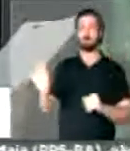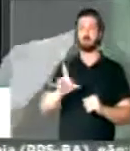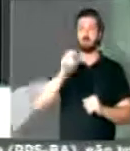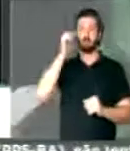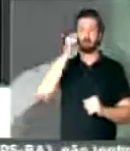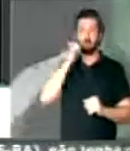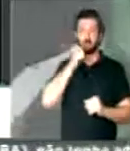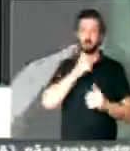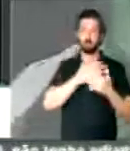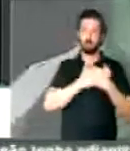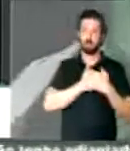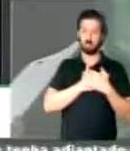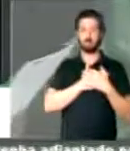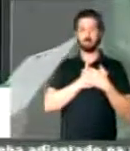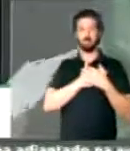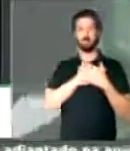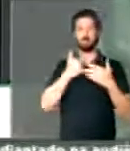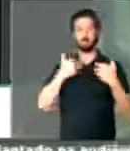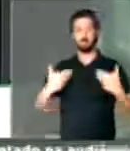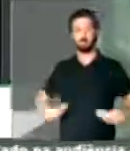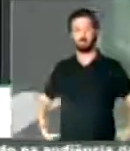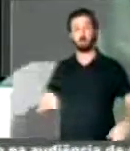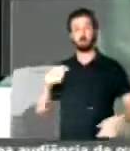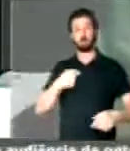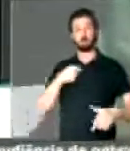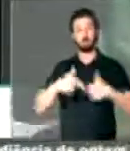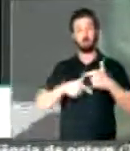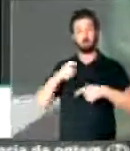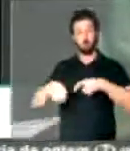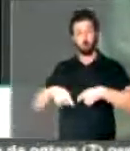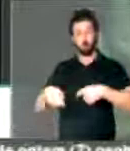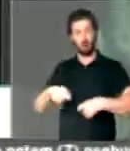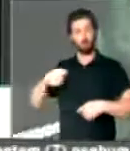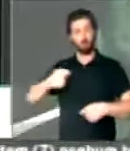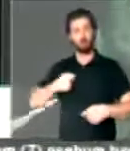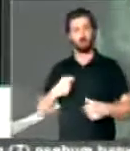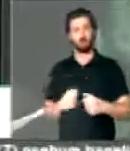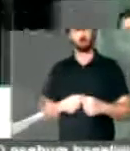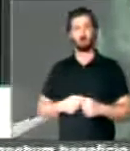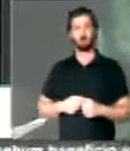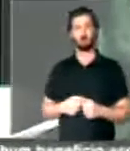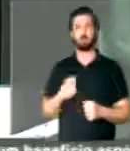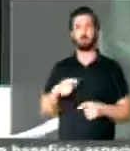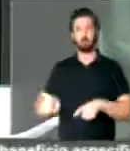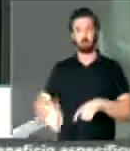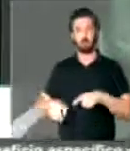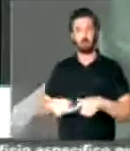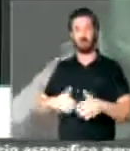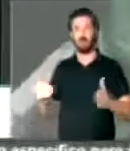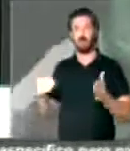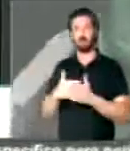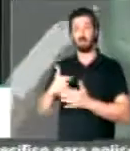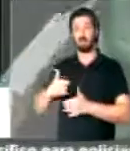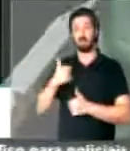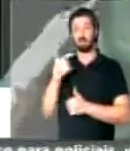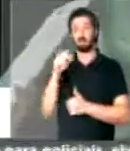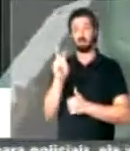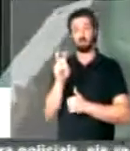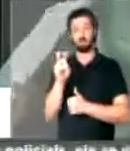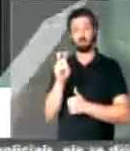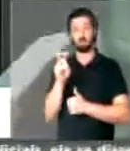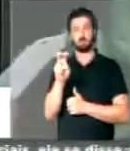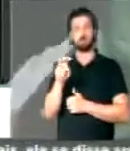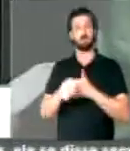queridas mulheres. E eu quero aqui, como trabalhador rural que sou, de quem trabalhou na agricultura até os 25 anos de